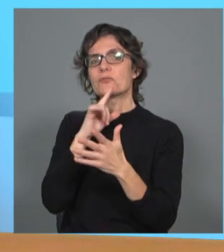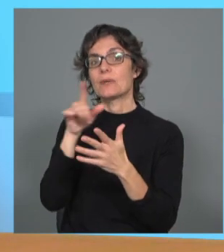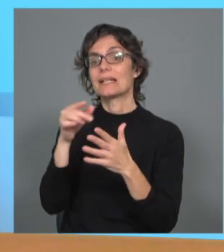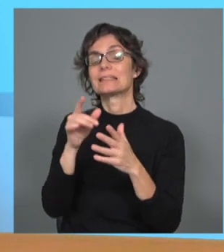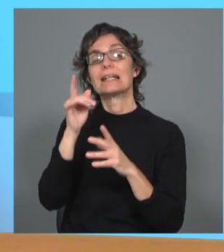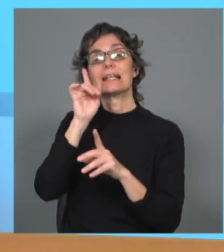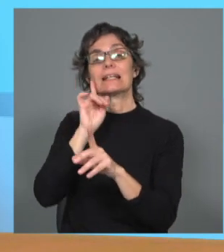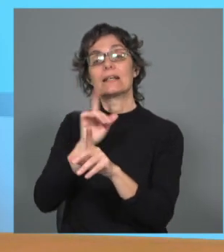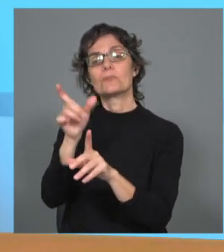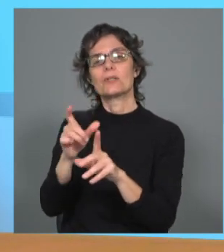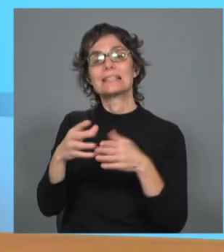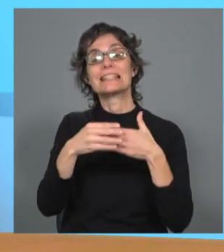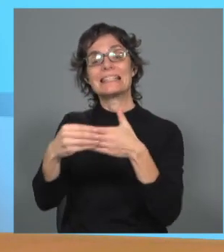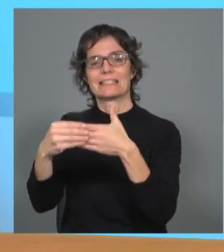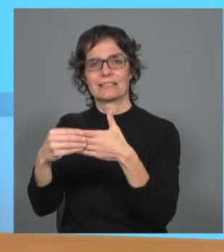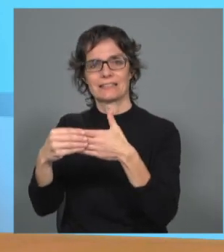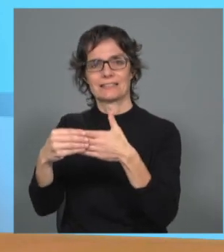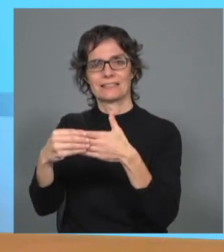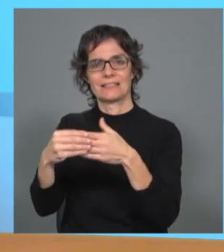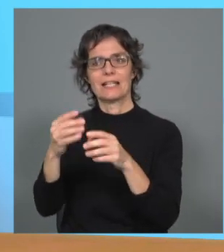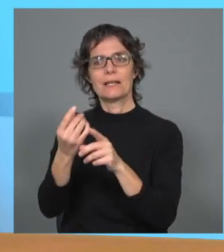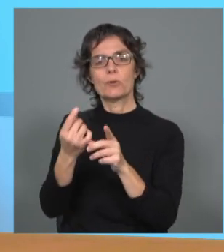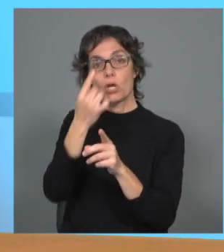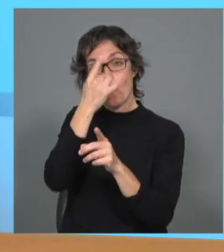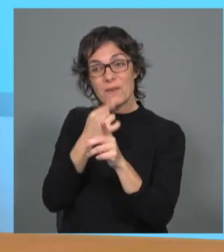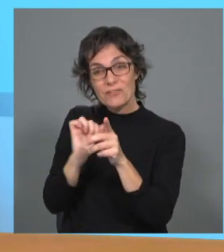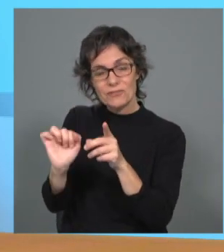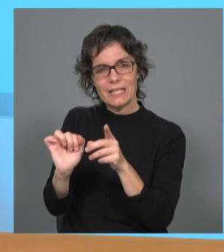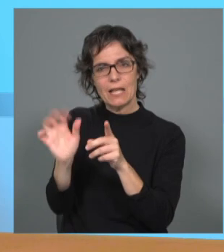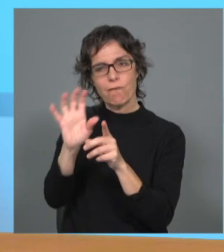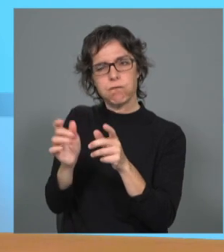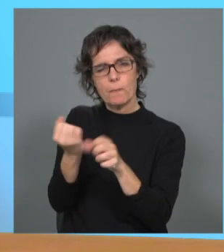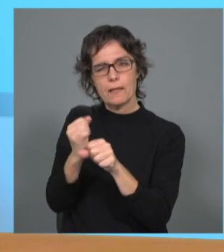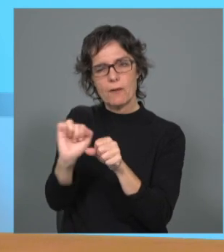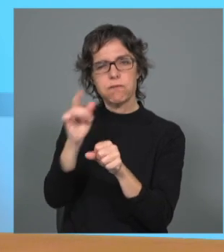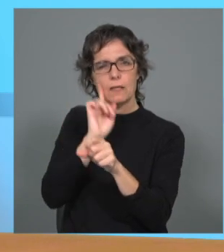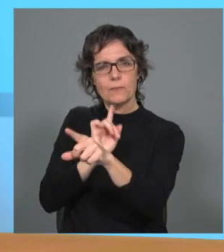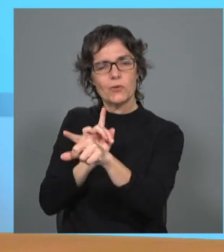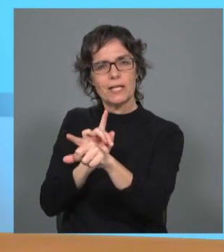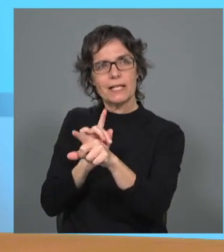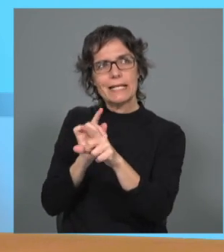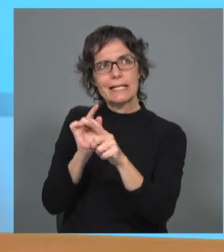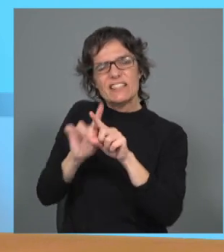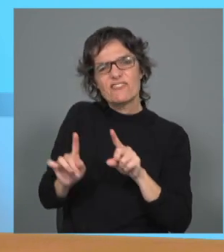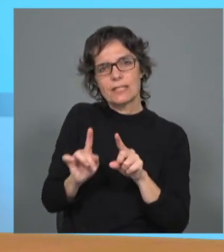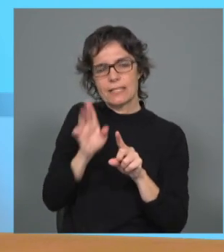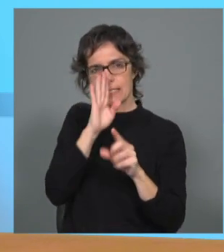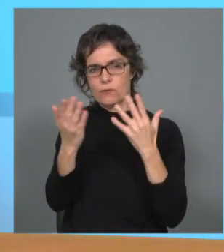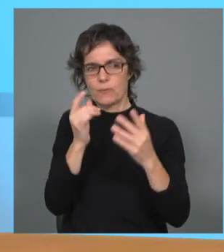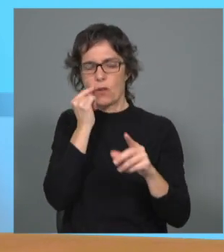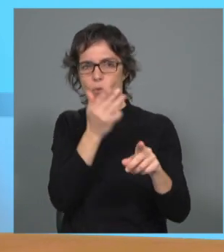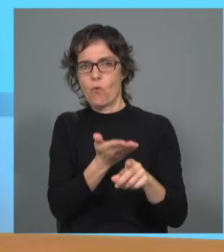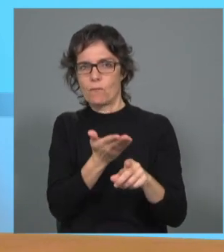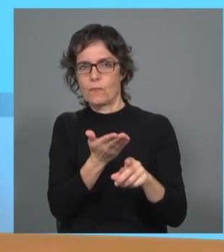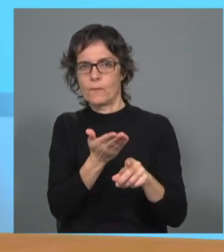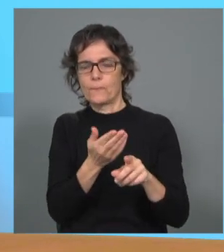estilo de liderança no feminino. Que note, Paulo, as organizações, as empresas têm assumido